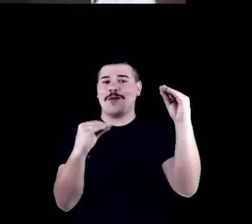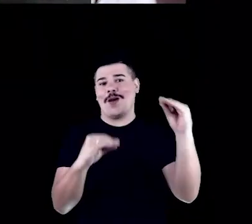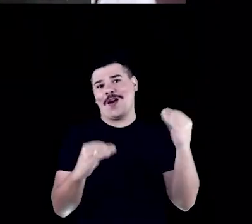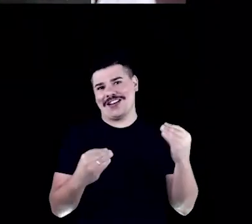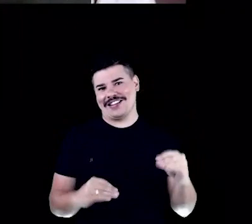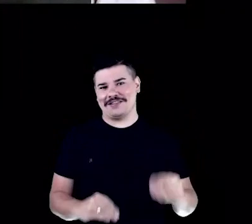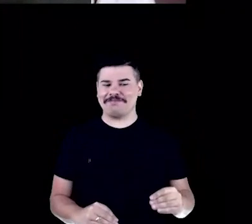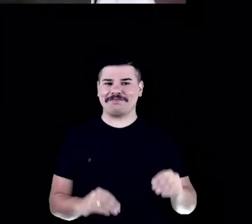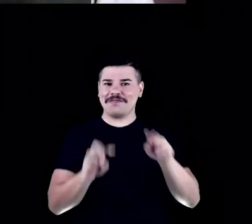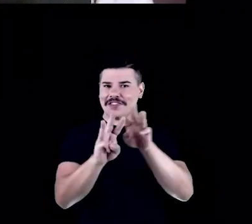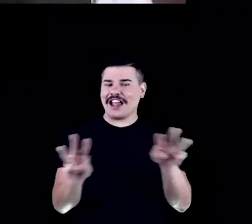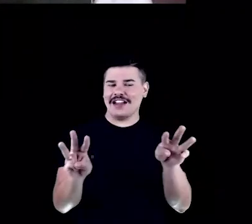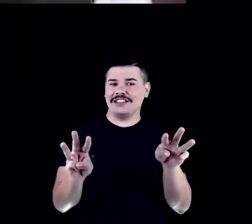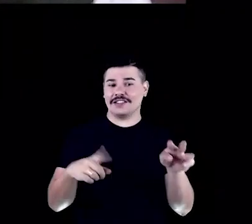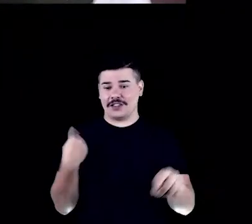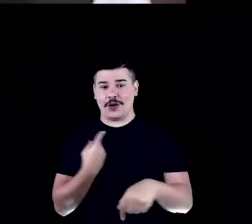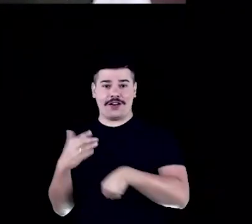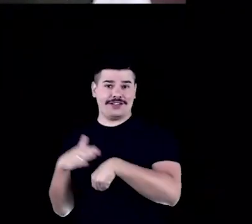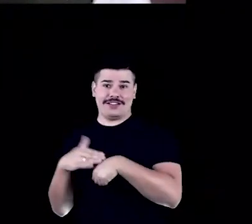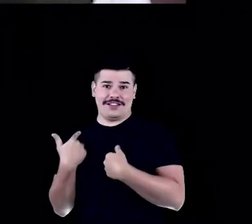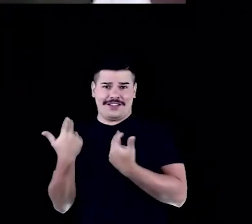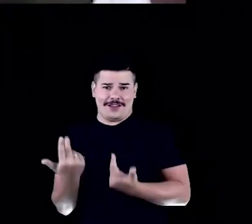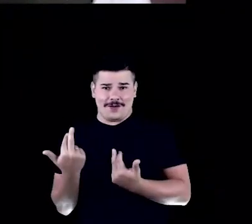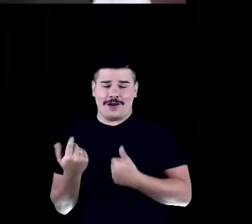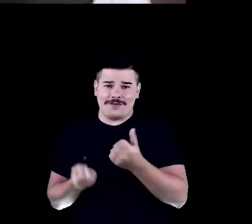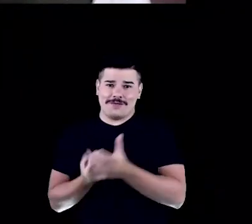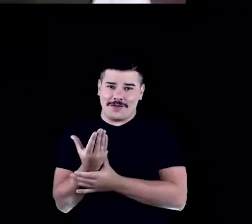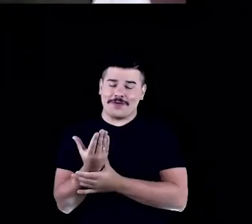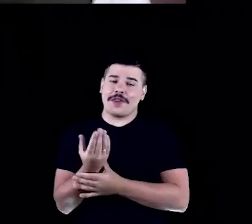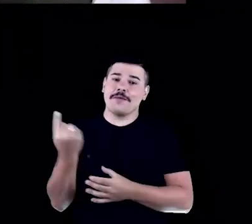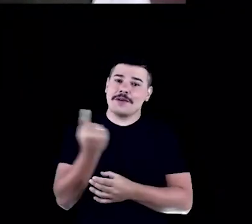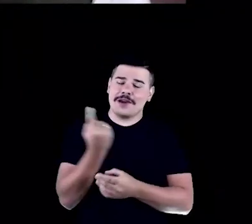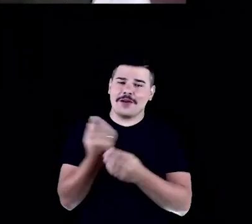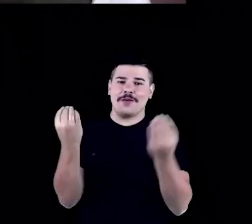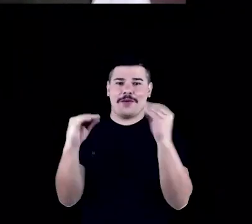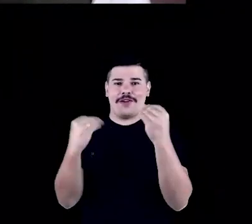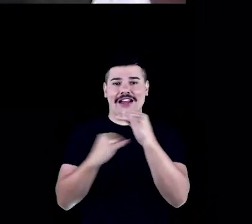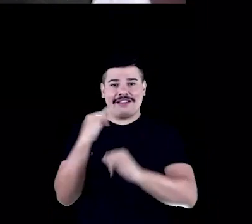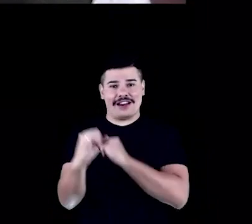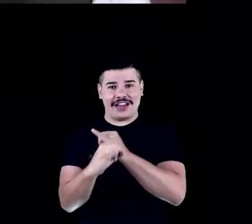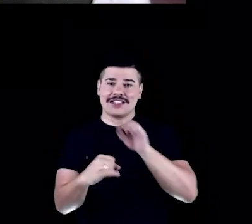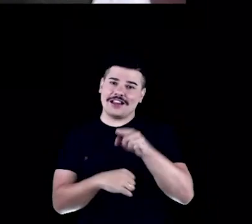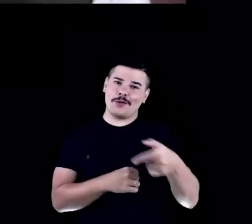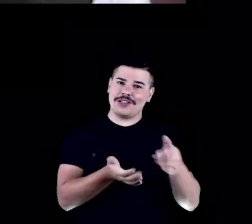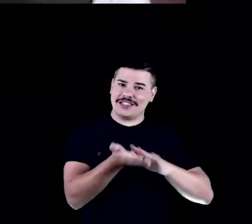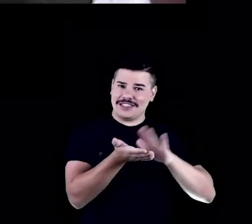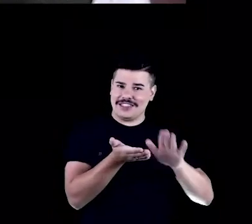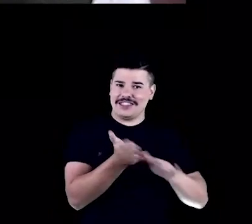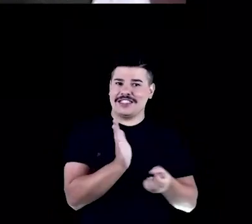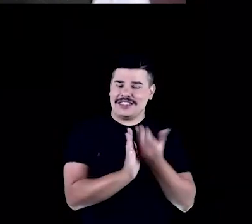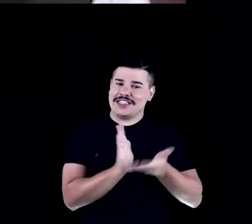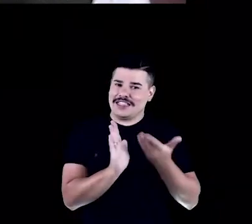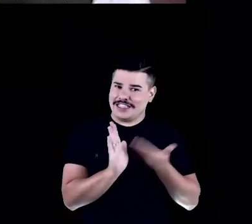autores de blogs, né? E a gente também é autores dessas gerações que primeiro publicaram na internet, né?